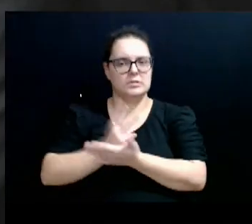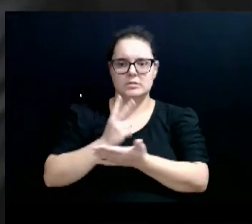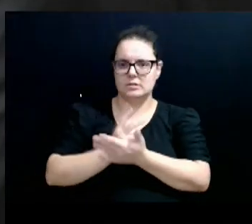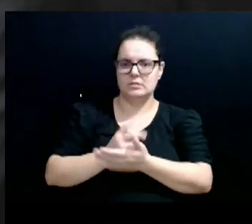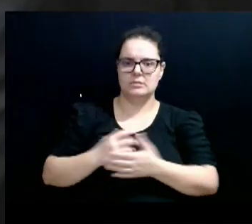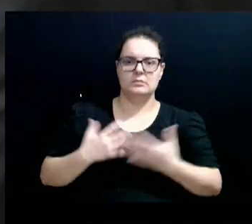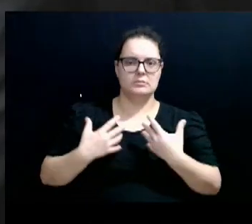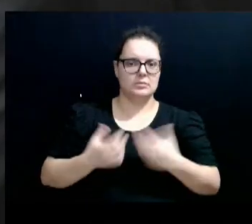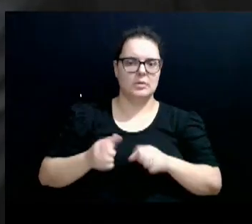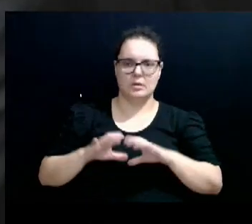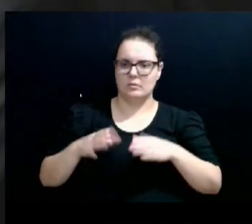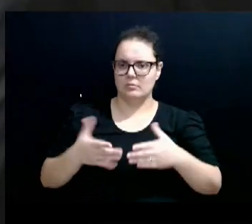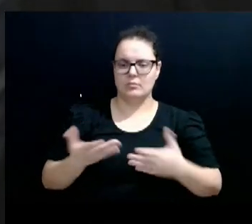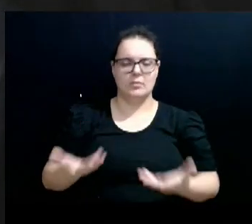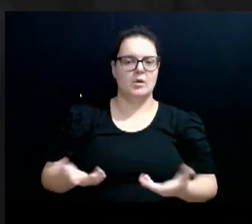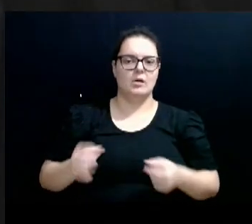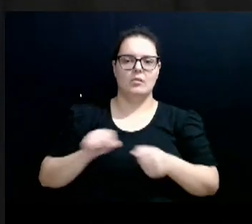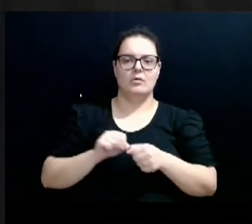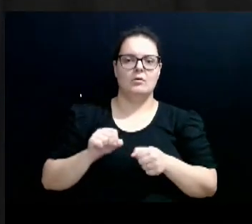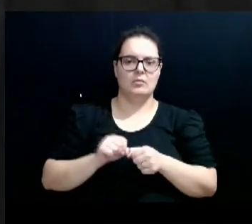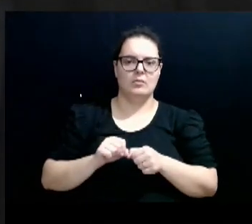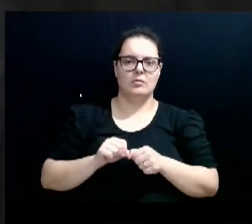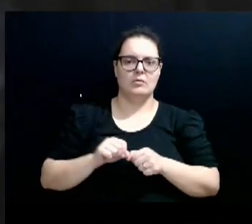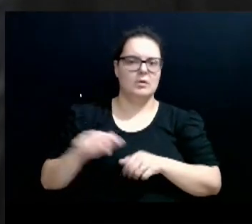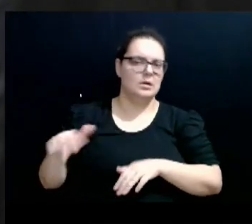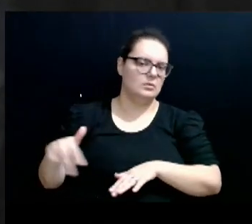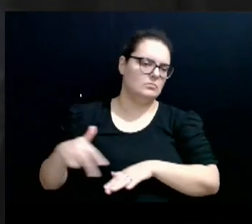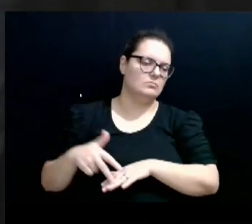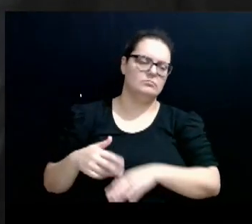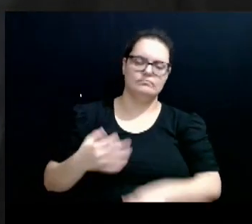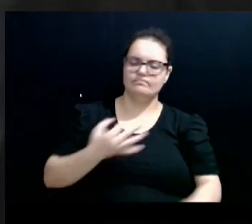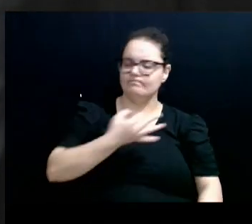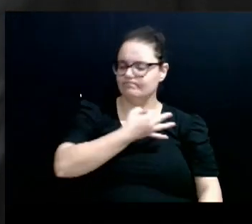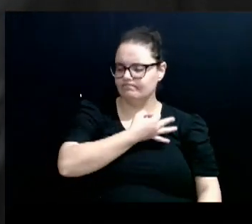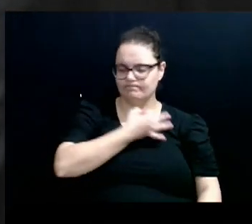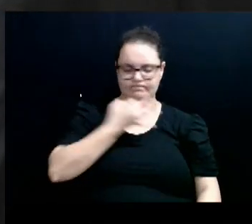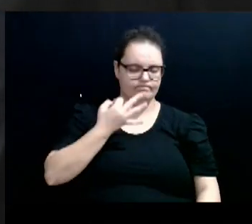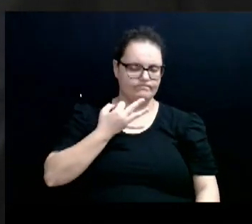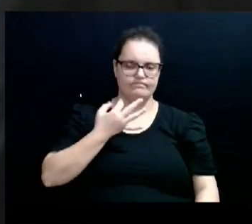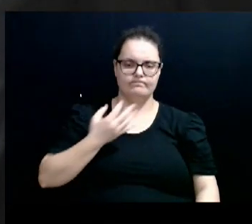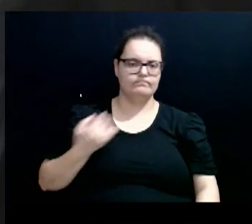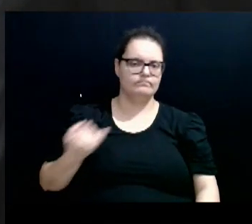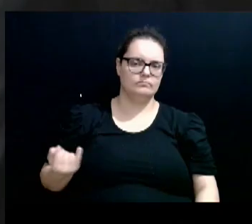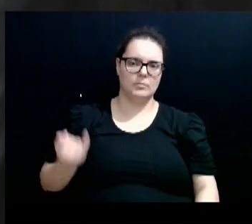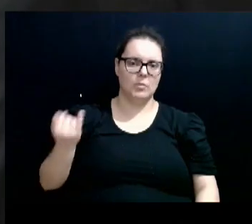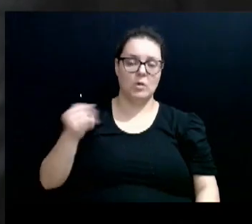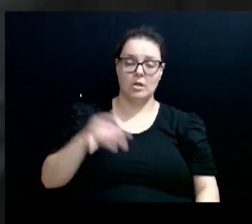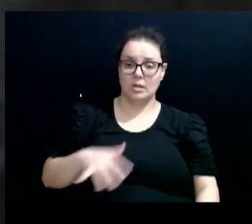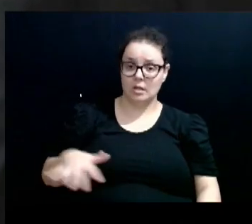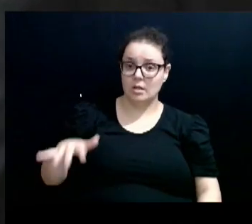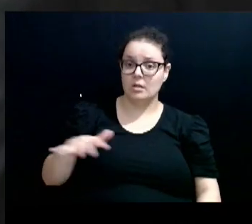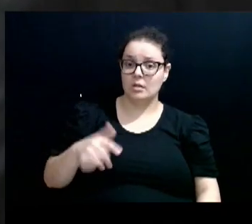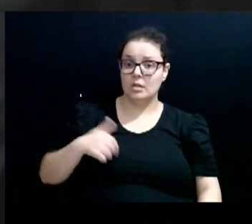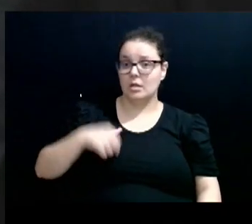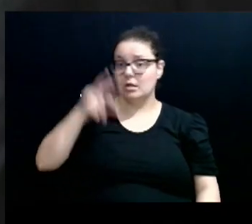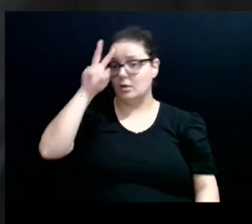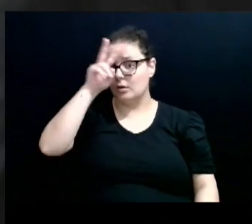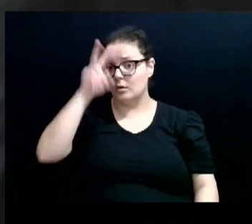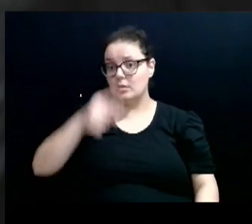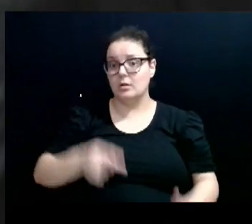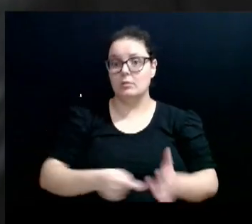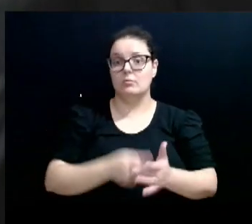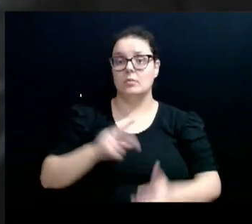um protagonismo assim, gigantesco nessa área. Eu lembro que a primeira vez que eu falei